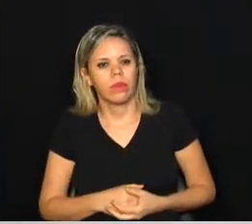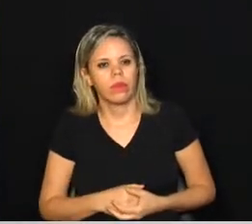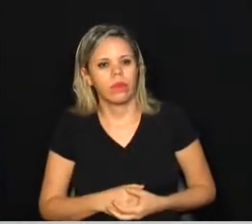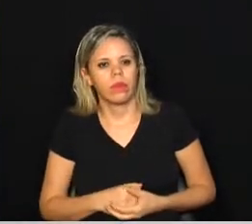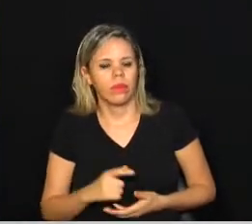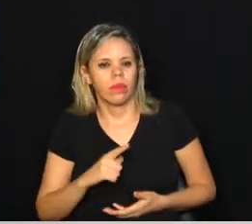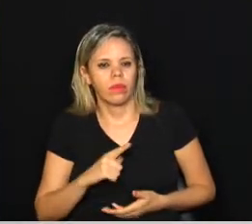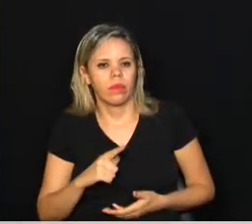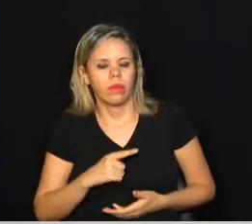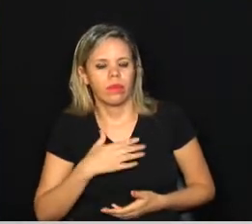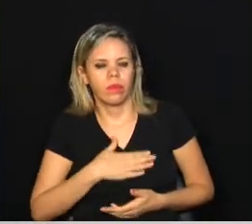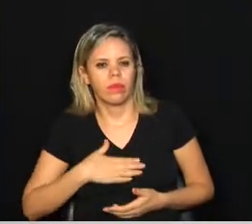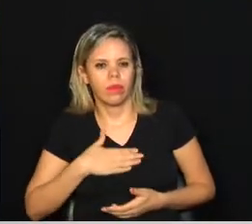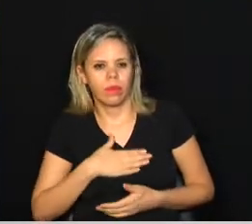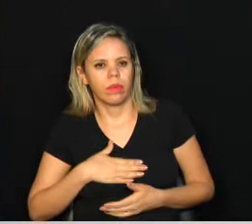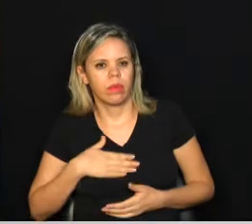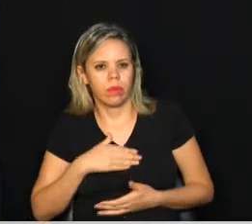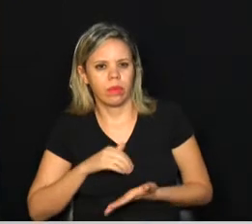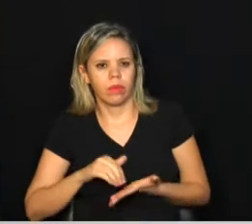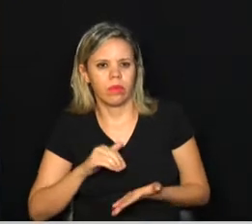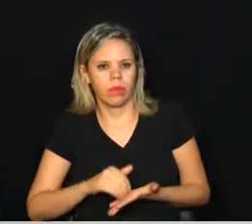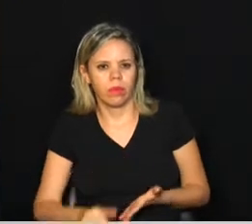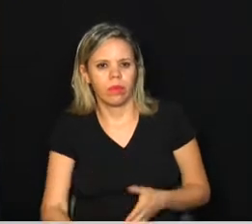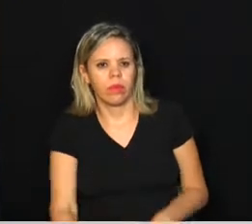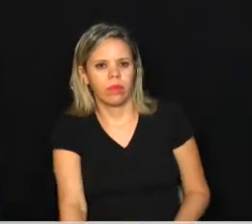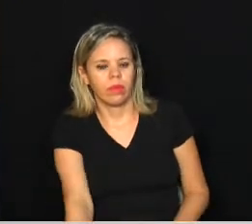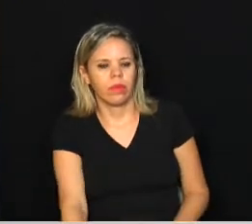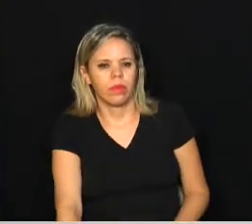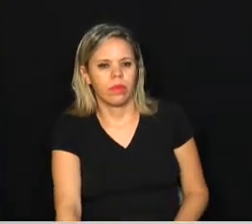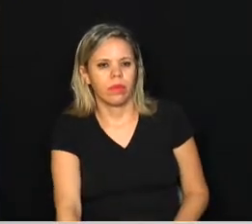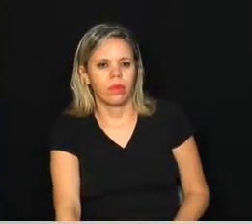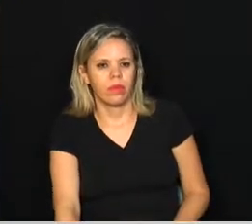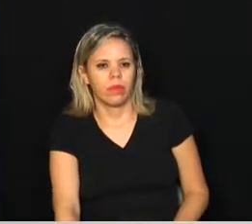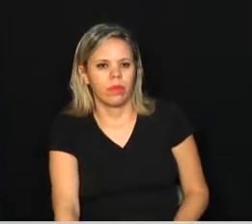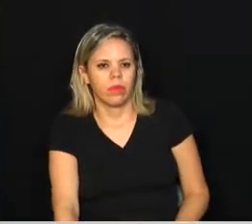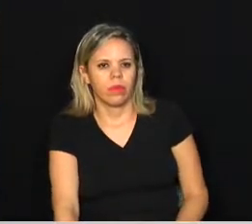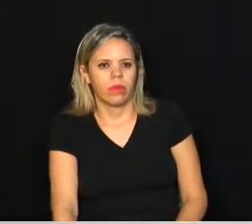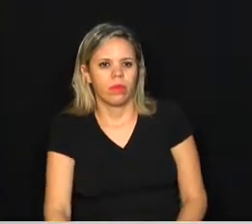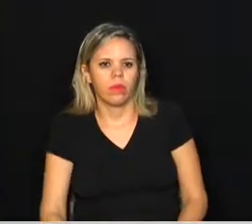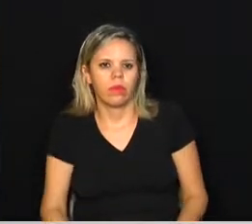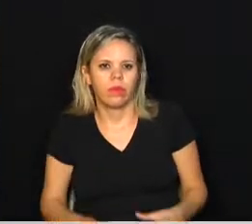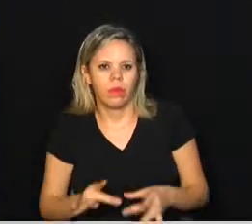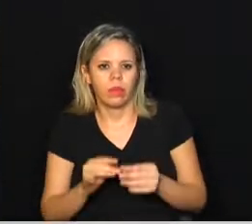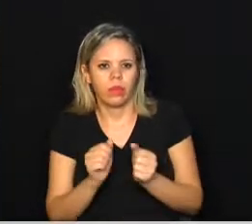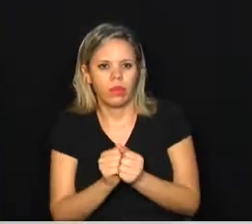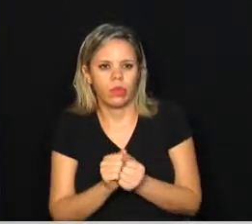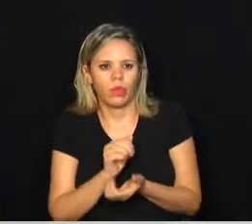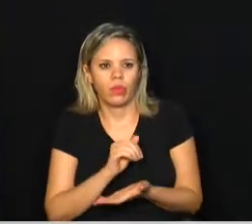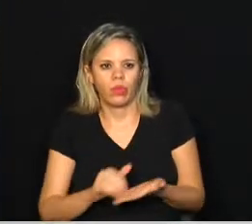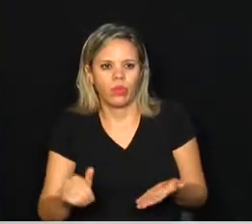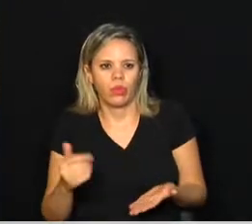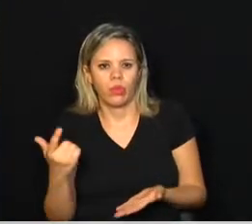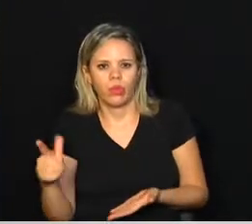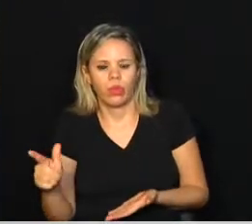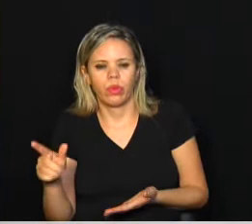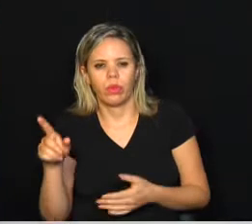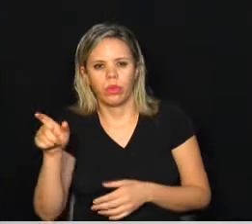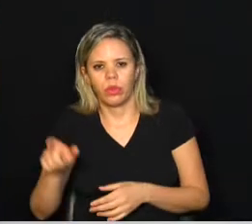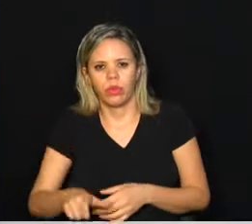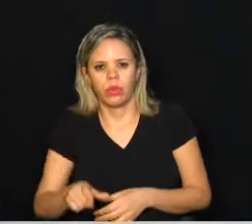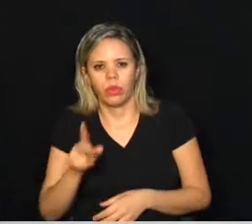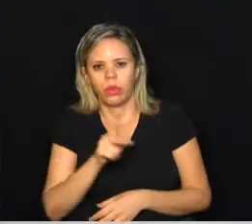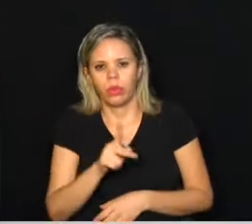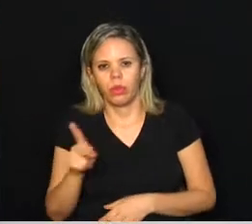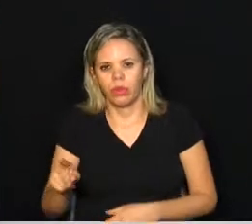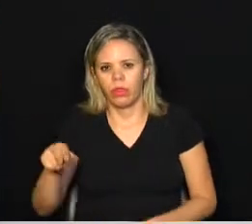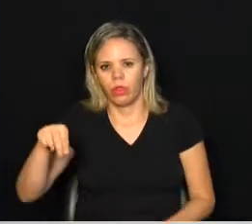tive aí o privilégio de ser uma das secretarias que ficou com um secretário adjunto. E então o professor Newton